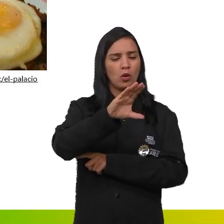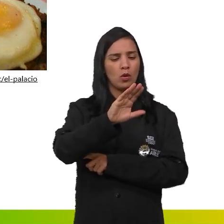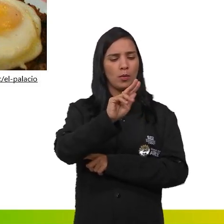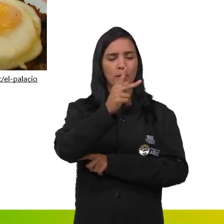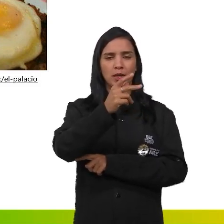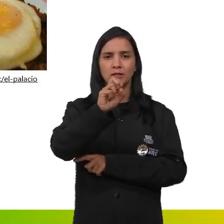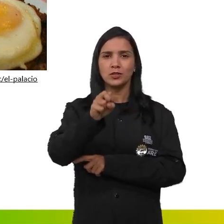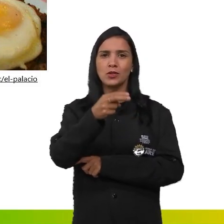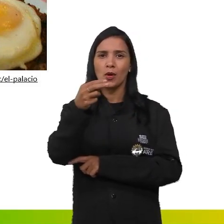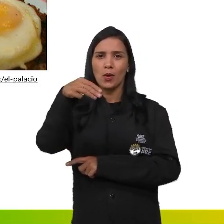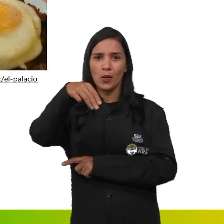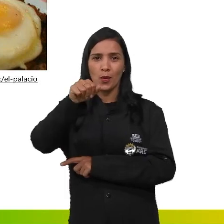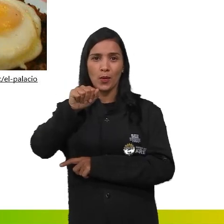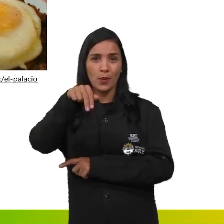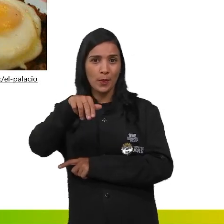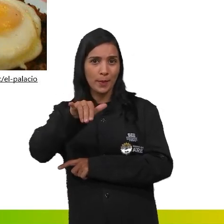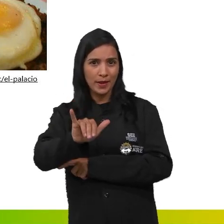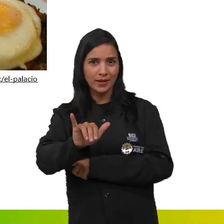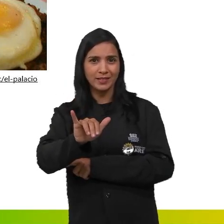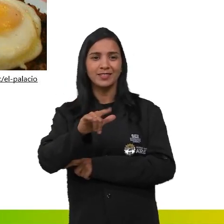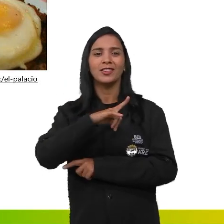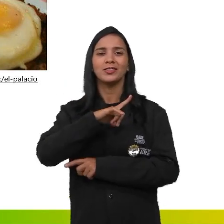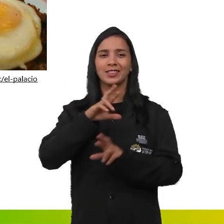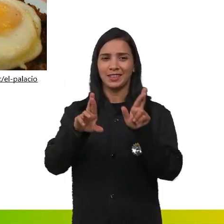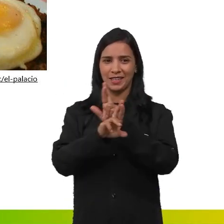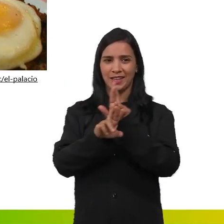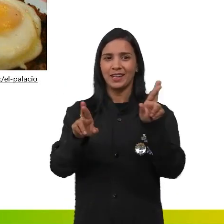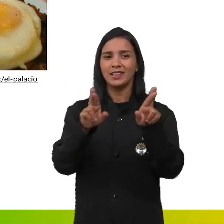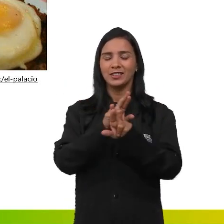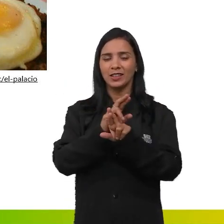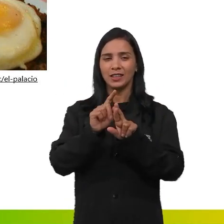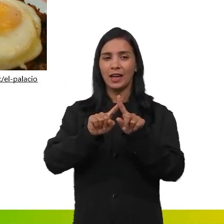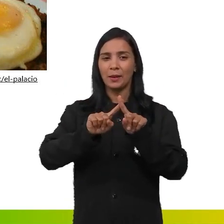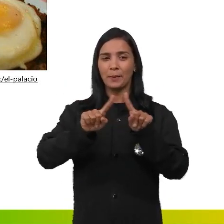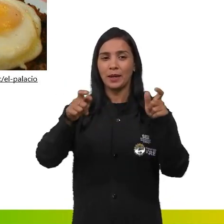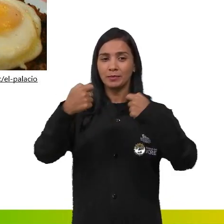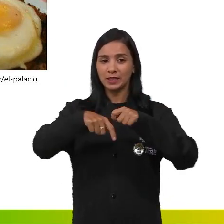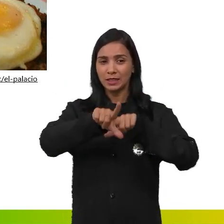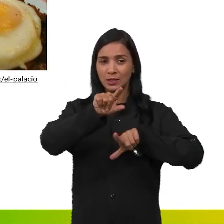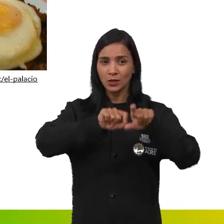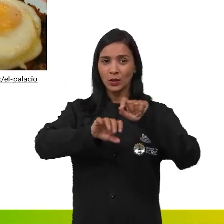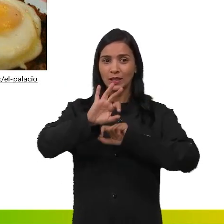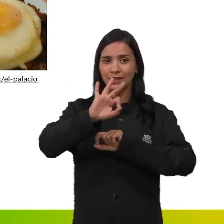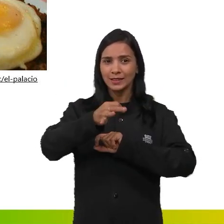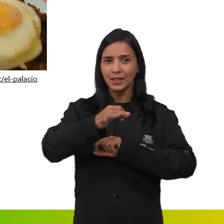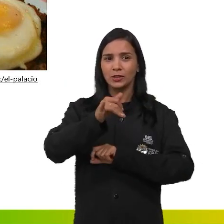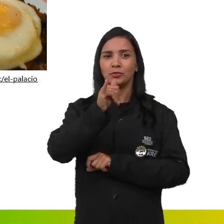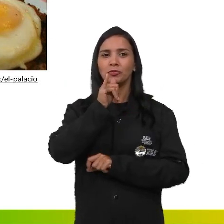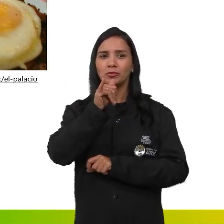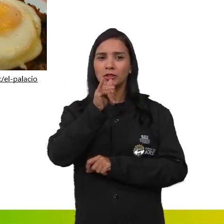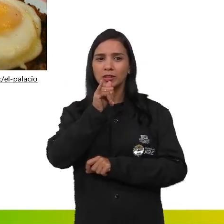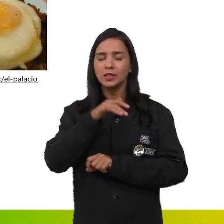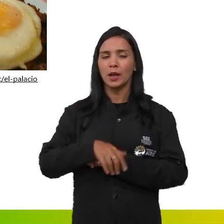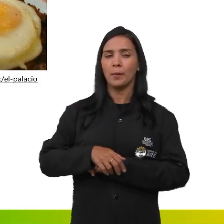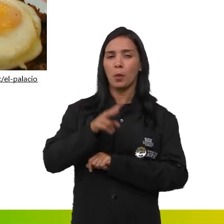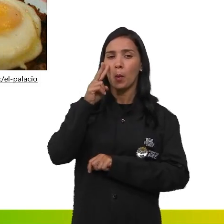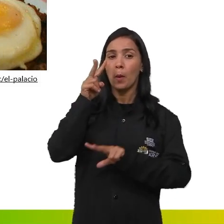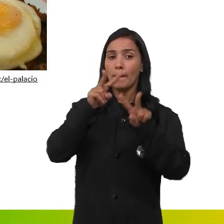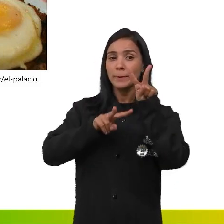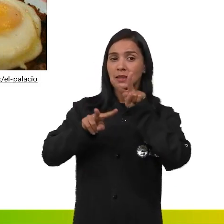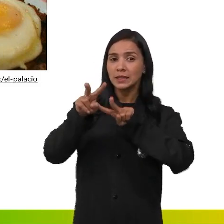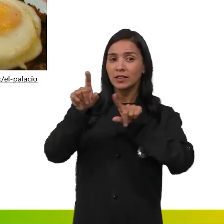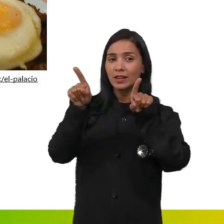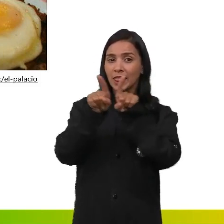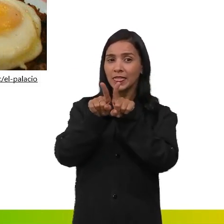temos aqui algo relacionado a isso. Observem também, pessoal, que nós temos que observar